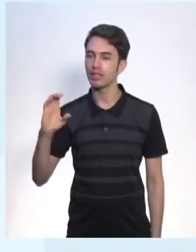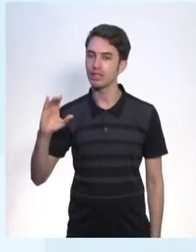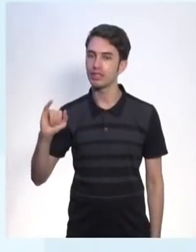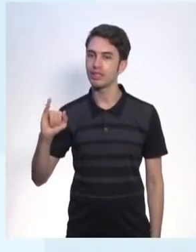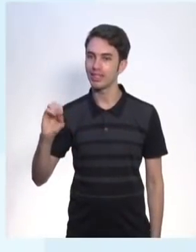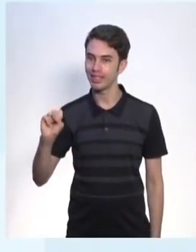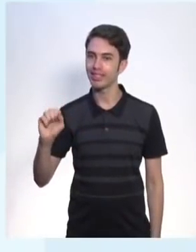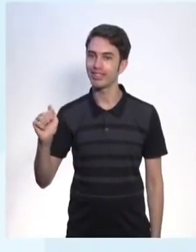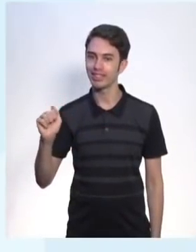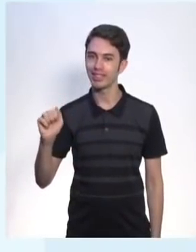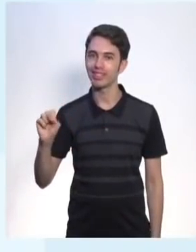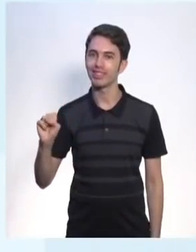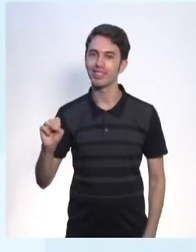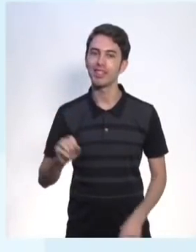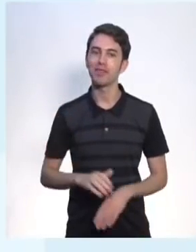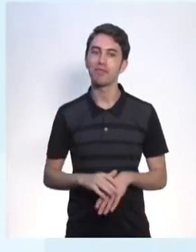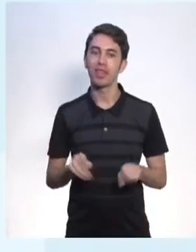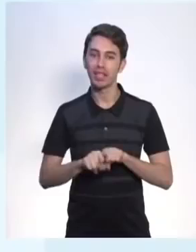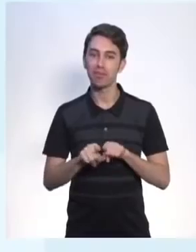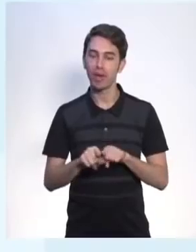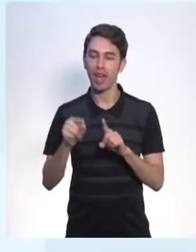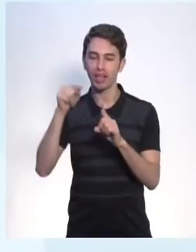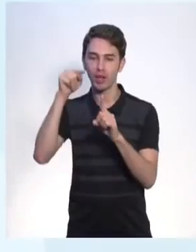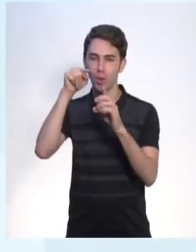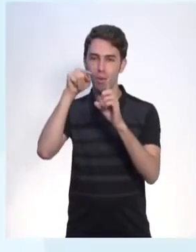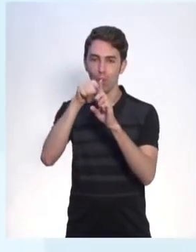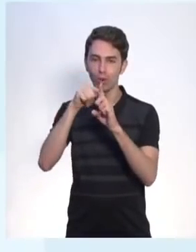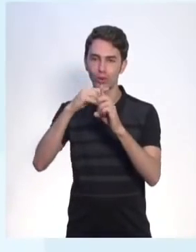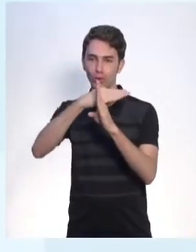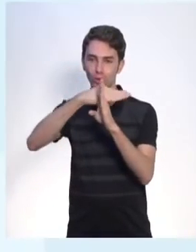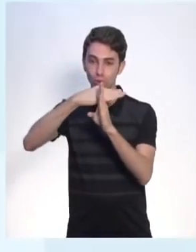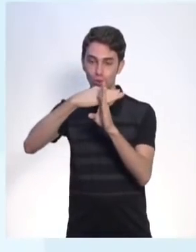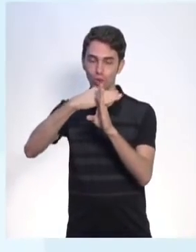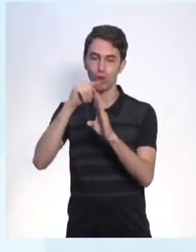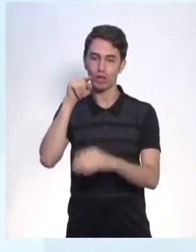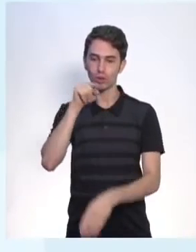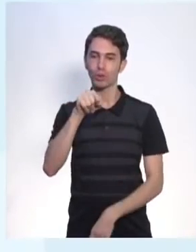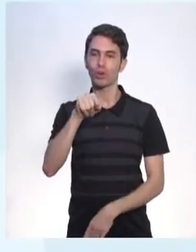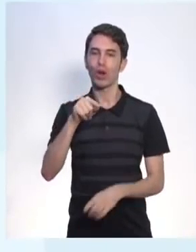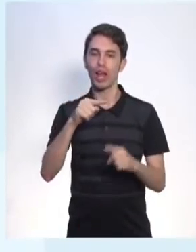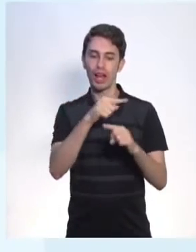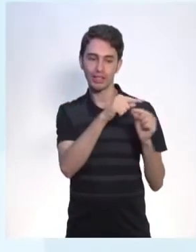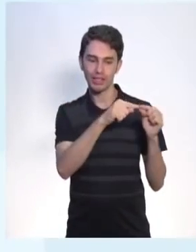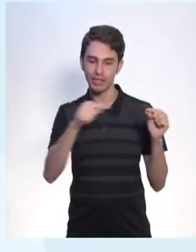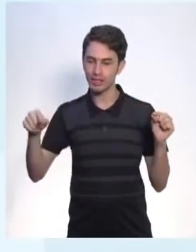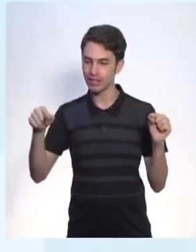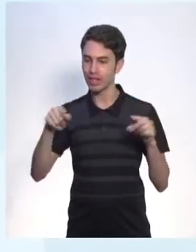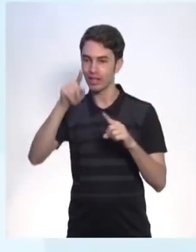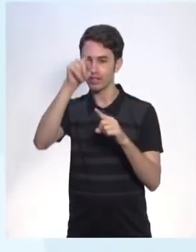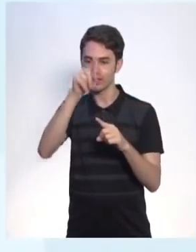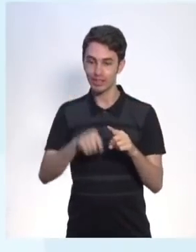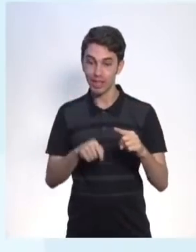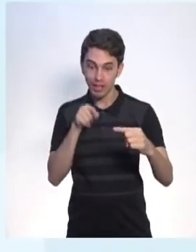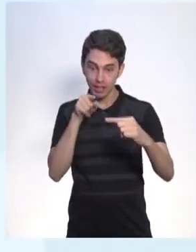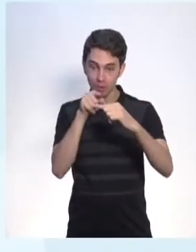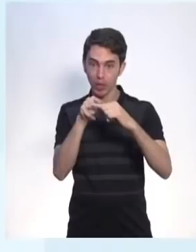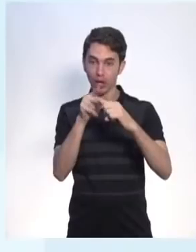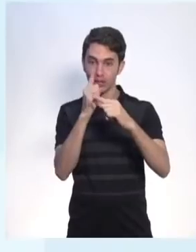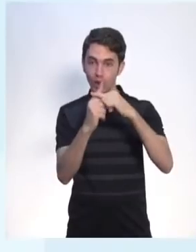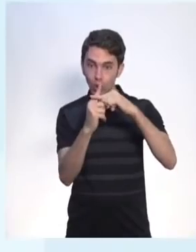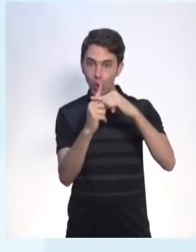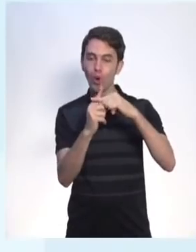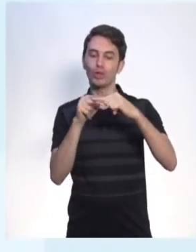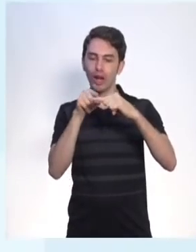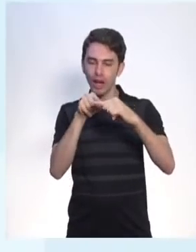né, o que você comentou, que é a origem. Que é a origem, que é o ponto quando as duas retas se encontram, né? Isso mesmo, olha, é isso